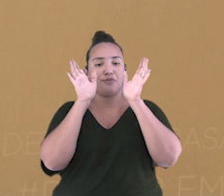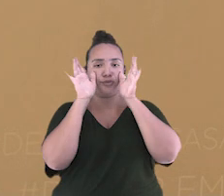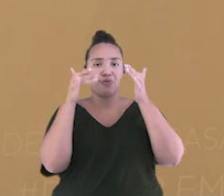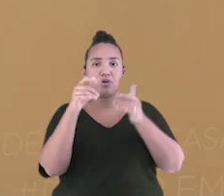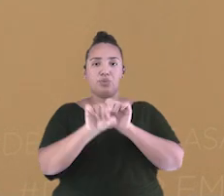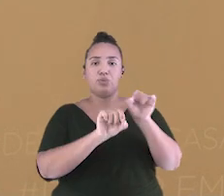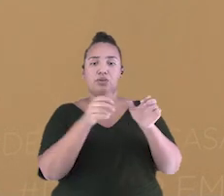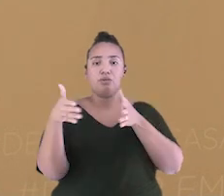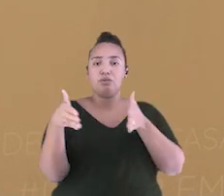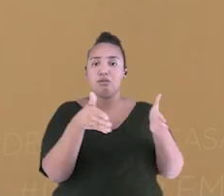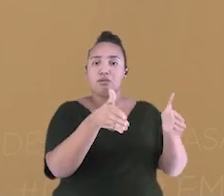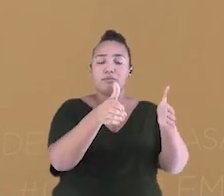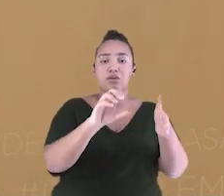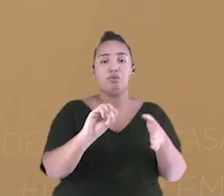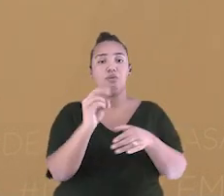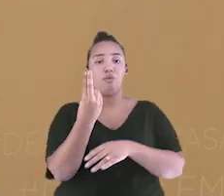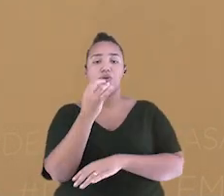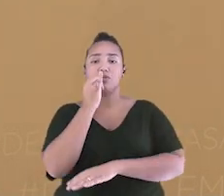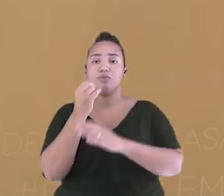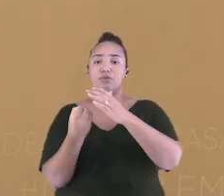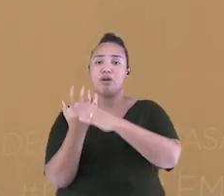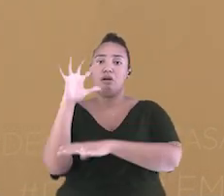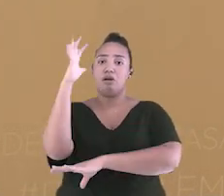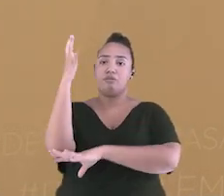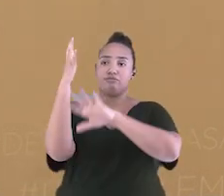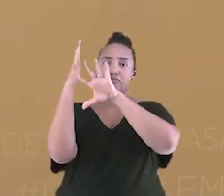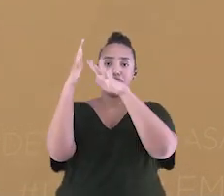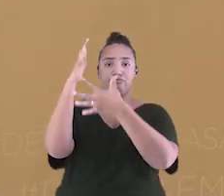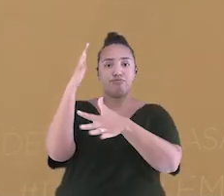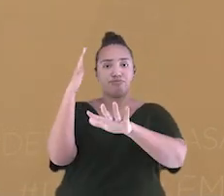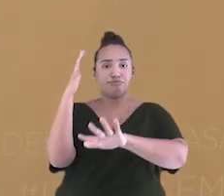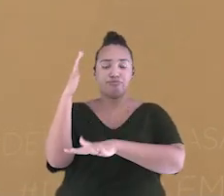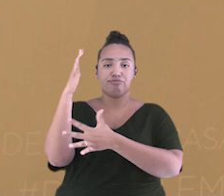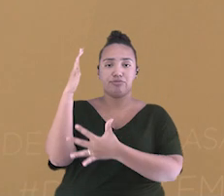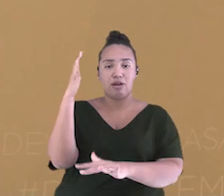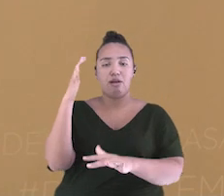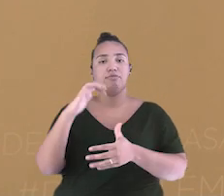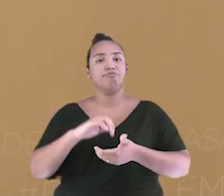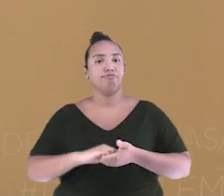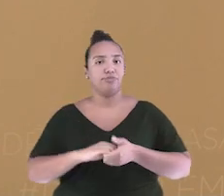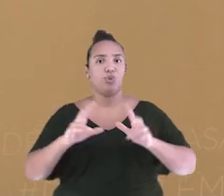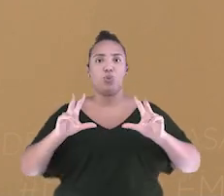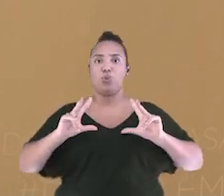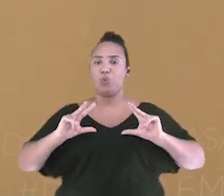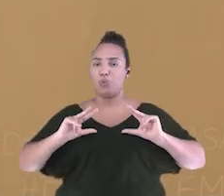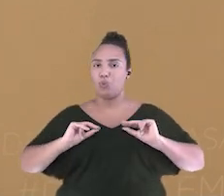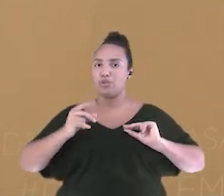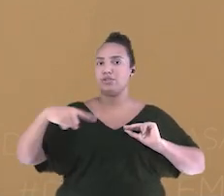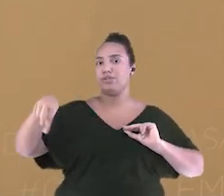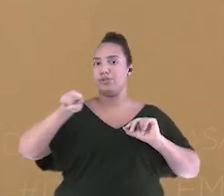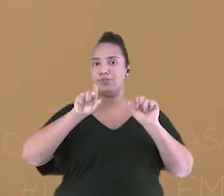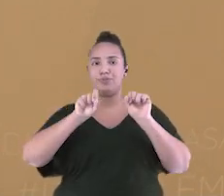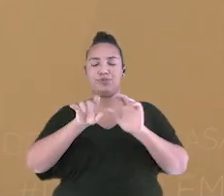tenha focado no caminho. Ou talvez nas folhas caídas em ambos os lados do caminho.